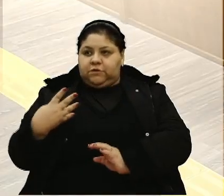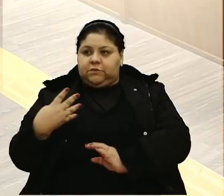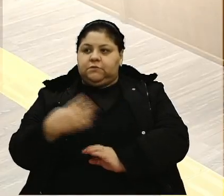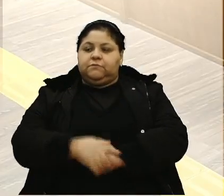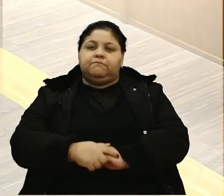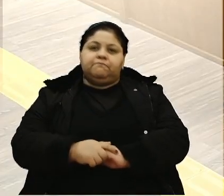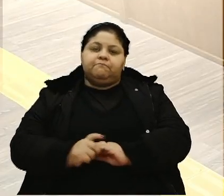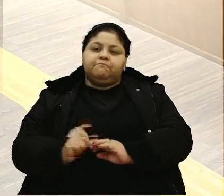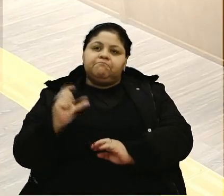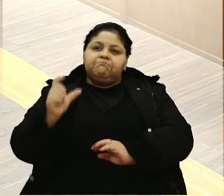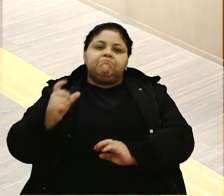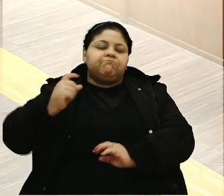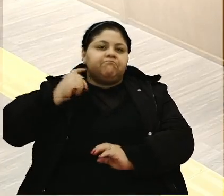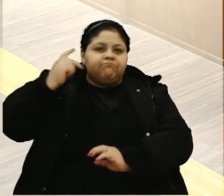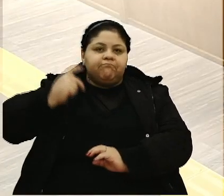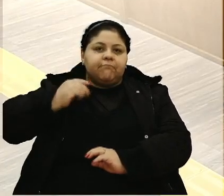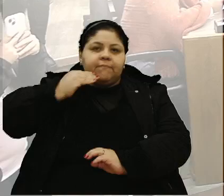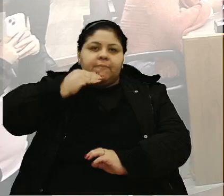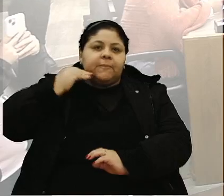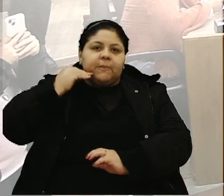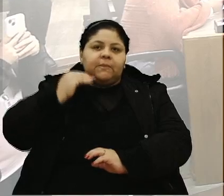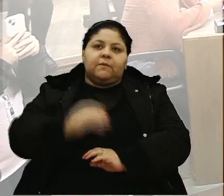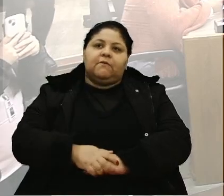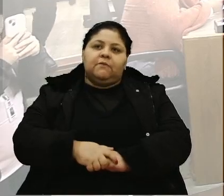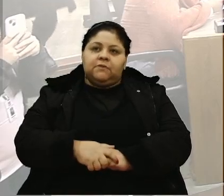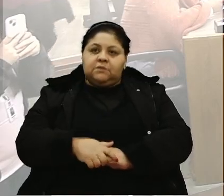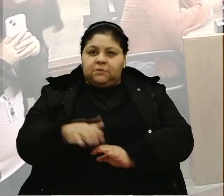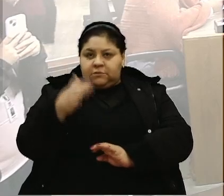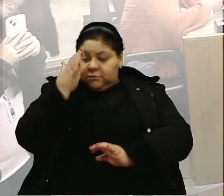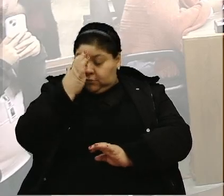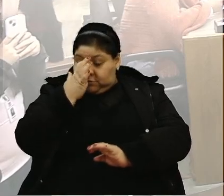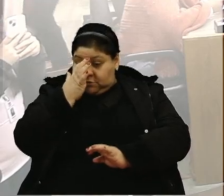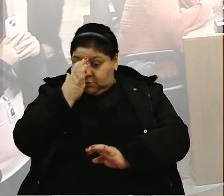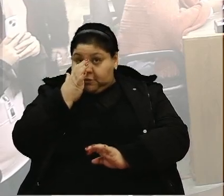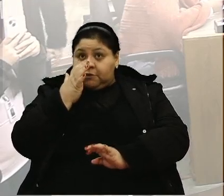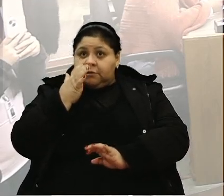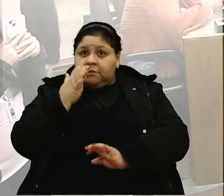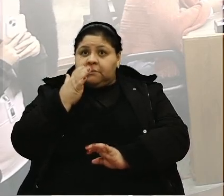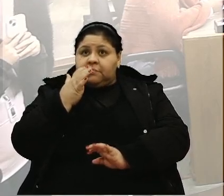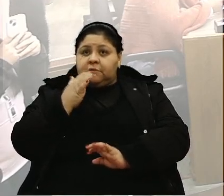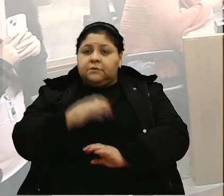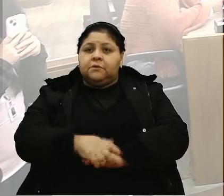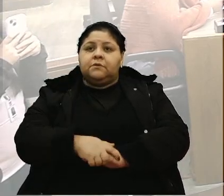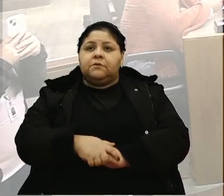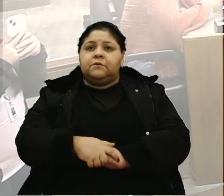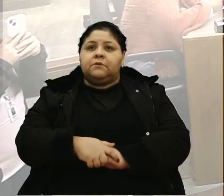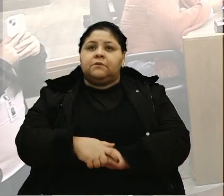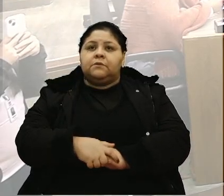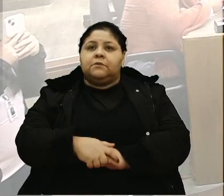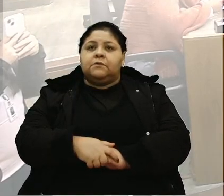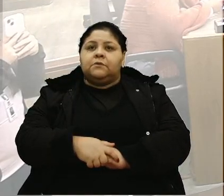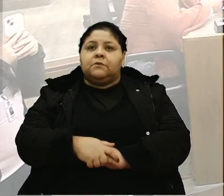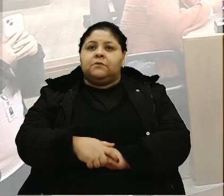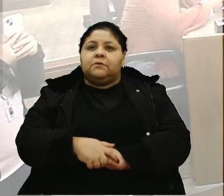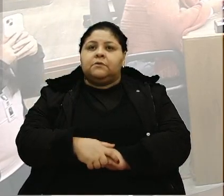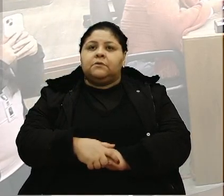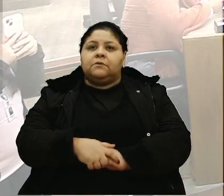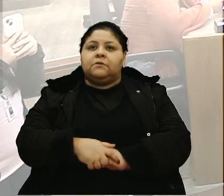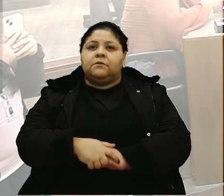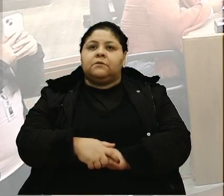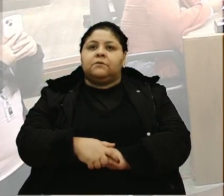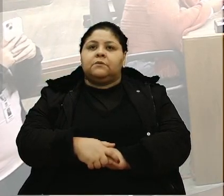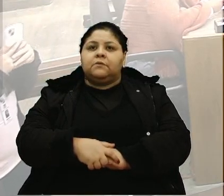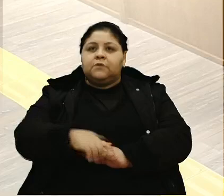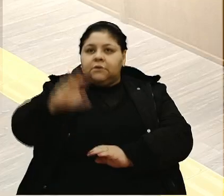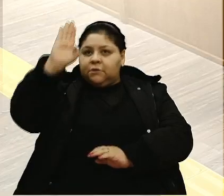Com a palavra, vereador Bortola. Peço a palavra, presidente. Não tinha solicitado, perdão. Nós anotamos aqui. Vereador Bressan,